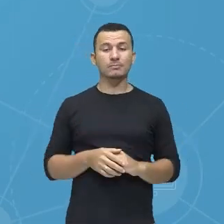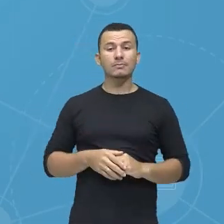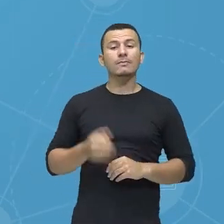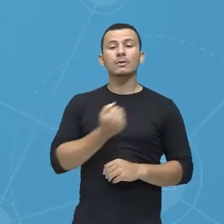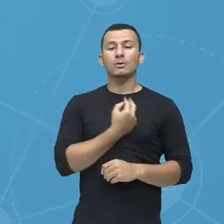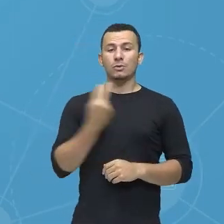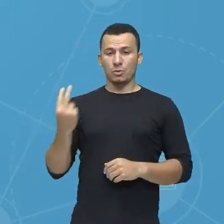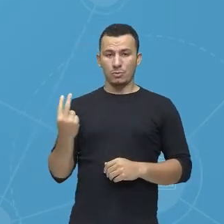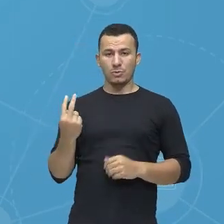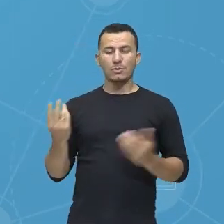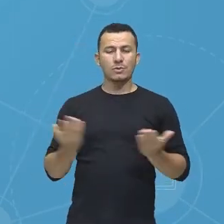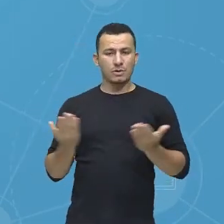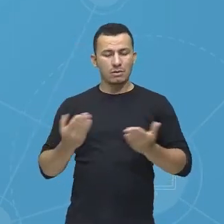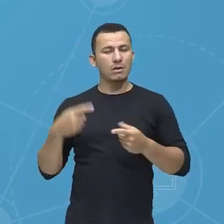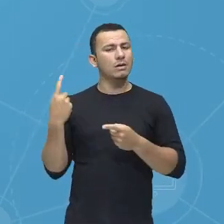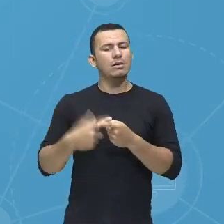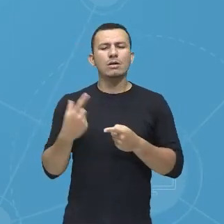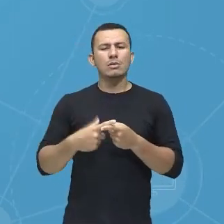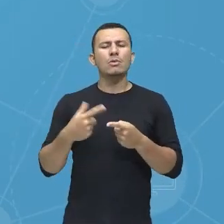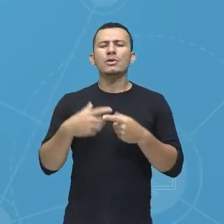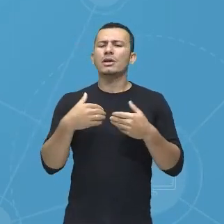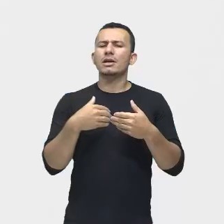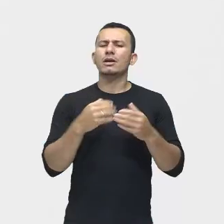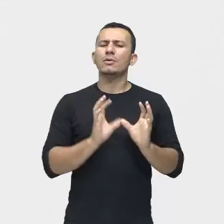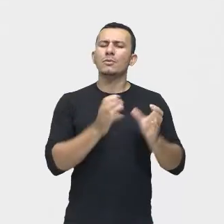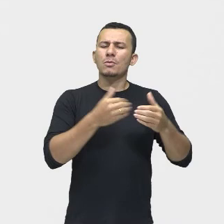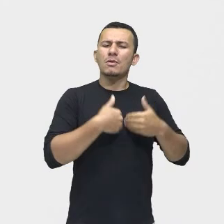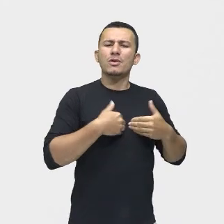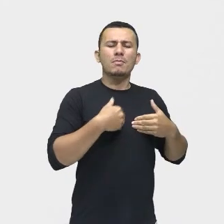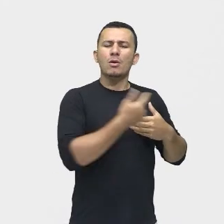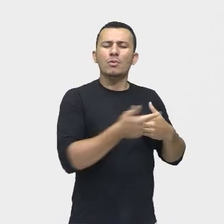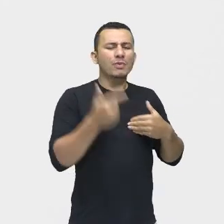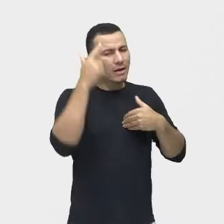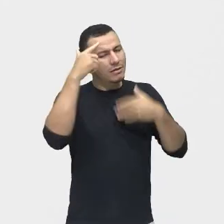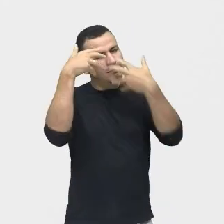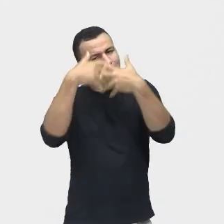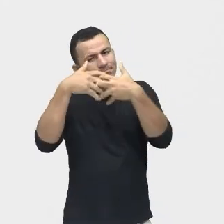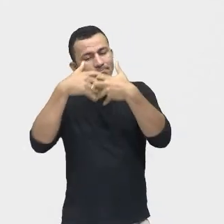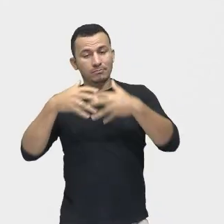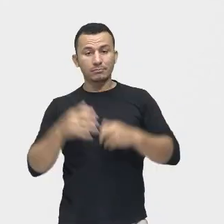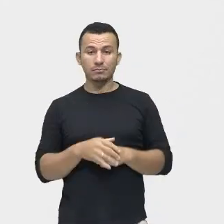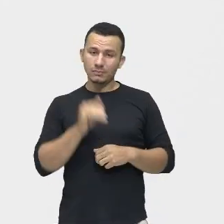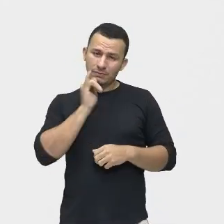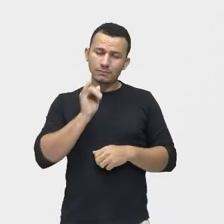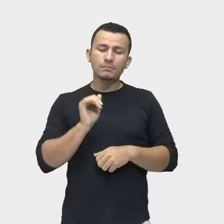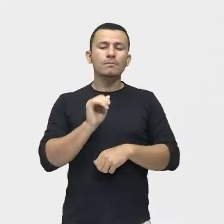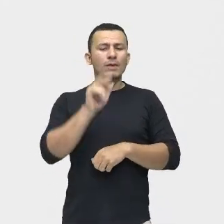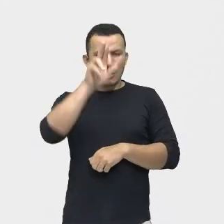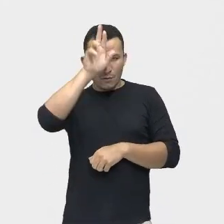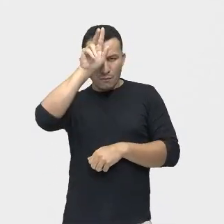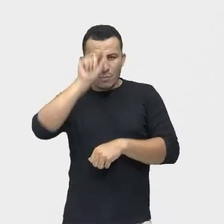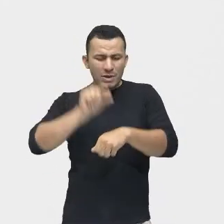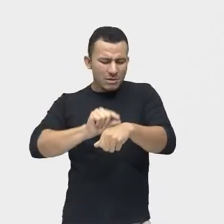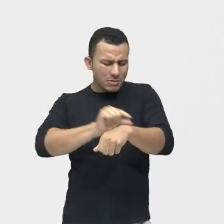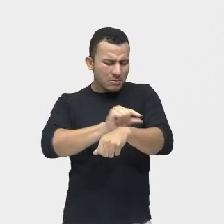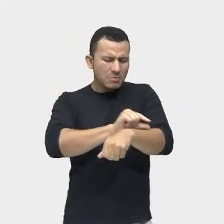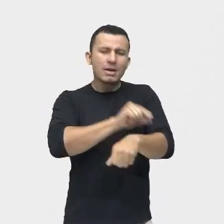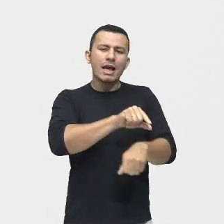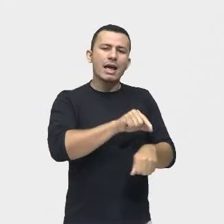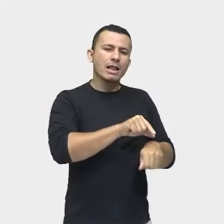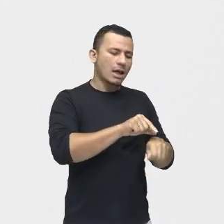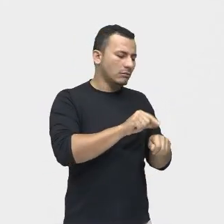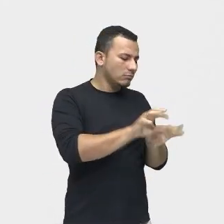segunda questão, por que o animal não tem. Vamos lá? A formiga, ela faz o formigueiro.